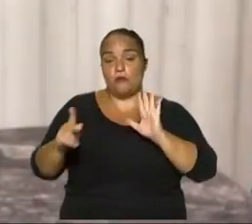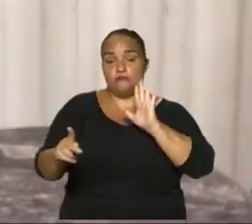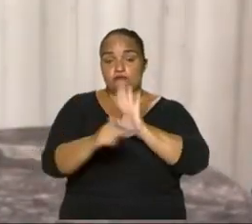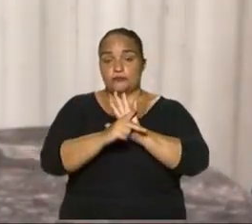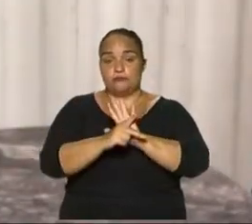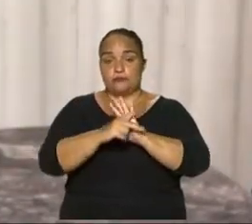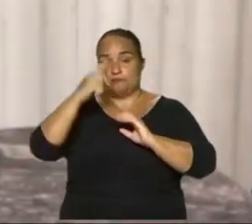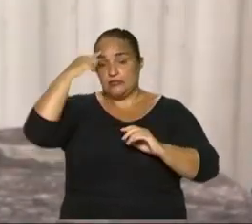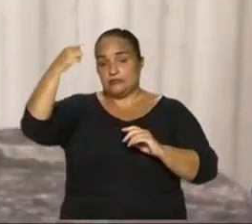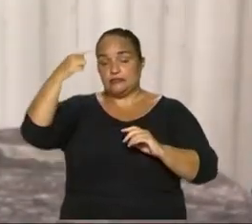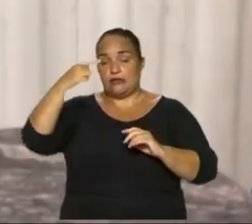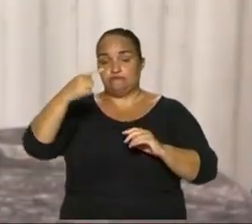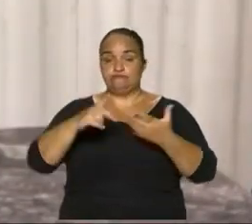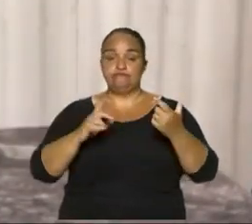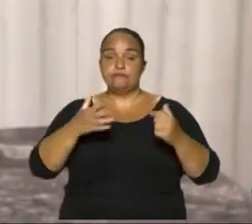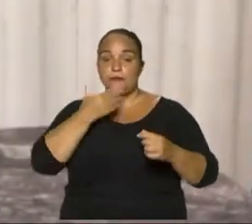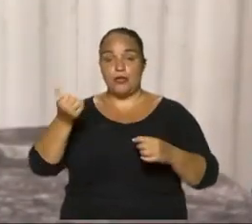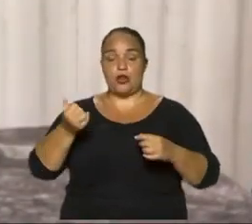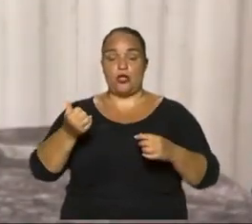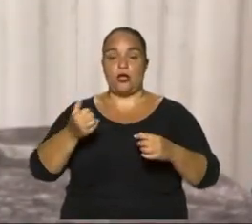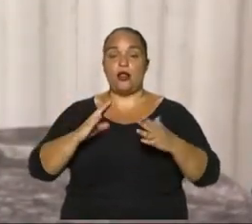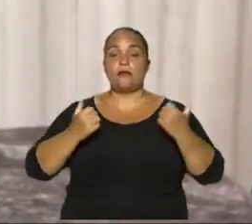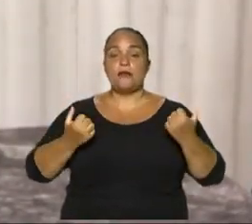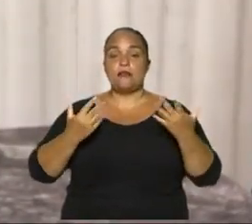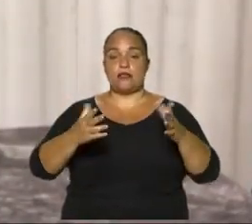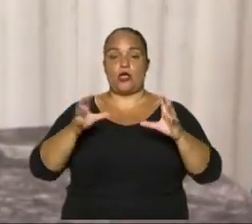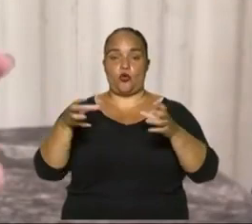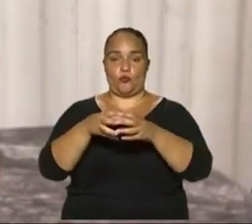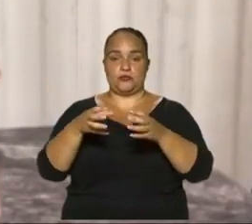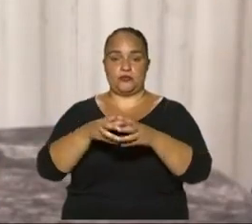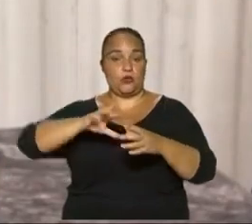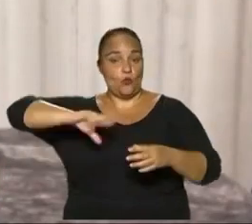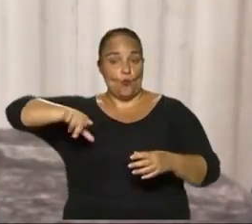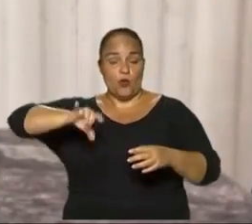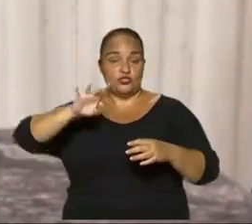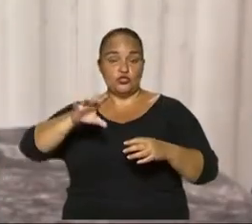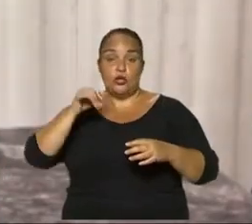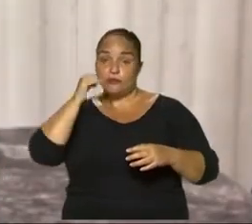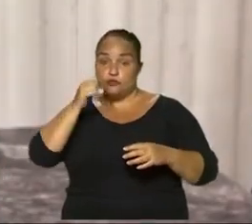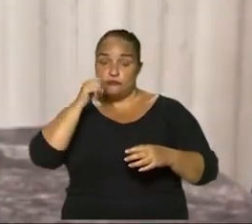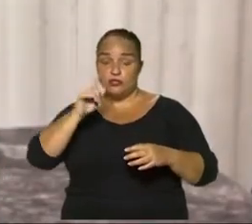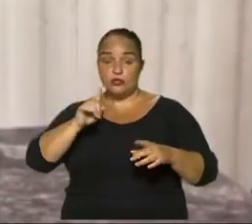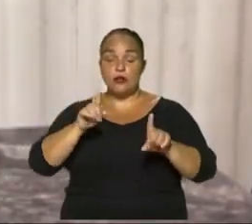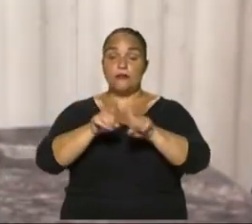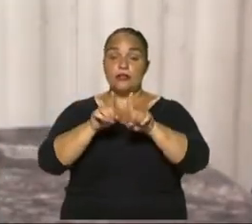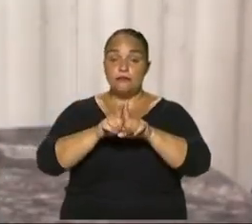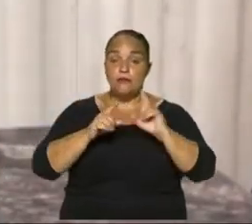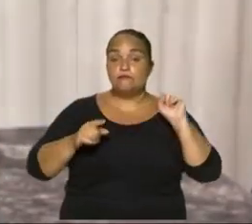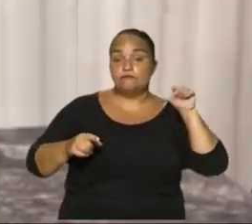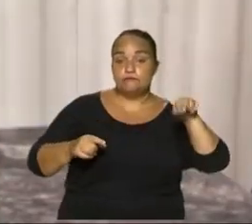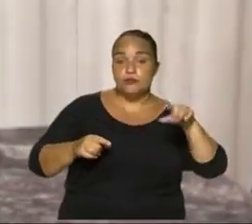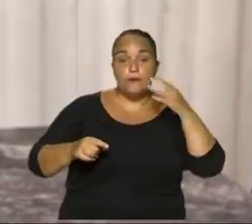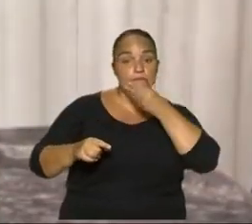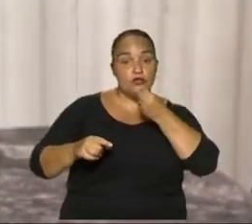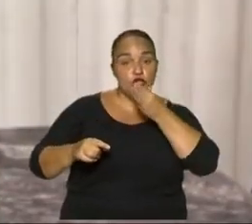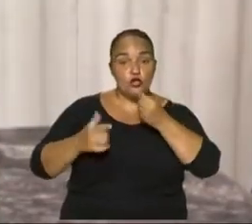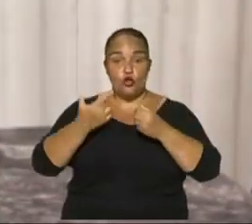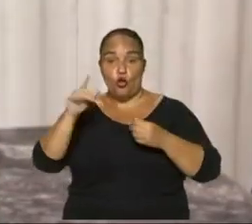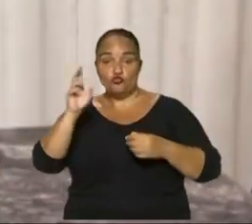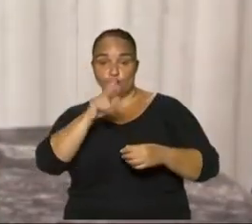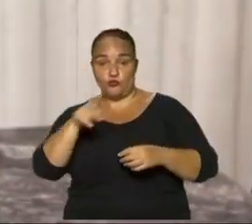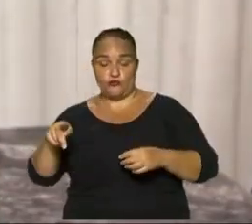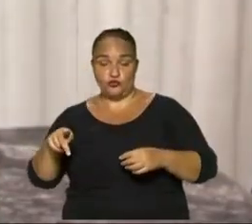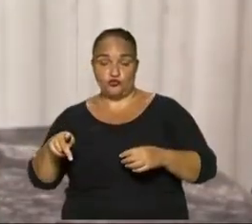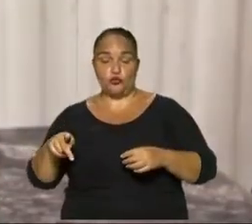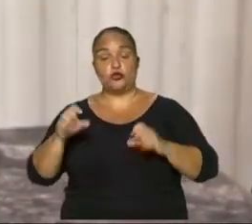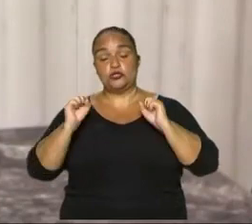adotar e aprimorar para poder oferecer para sua comunidade. E não só para atingir meninas, isso também é para atingir meninos, outros professores.